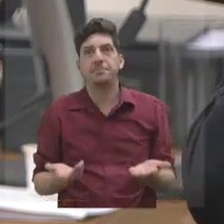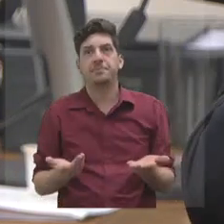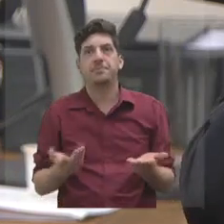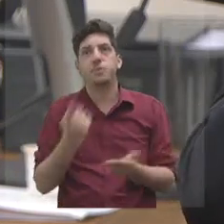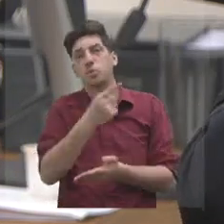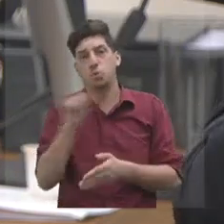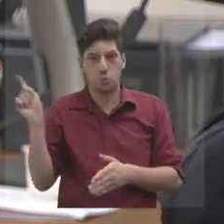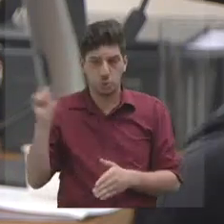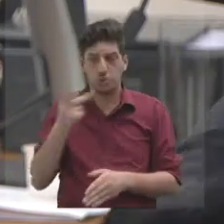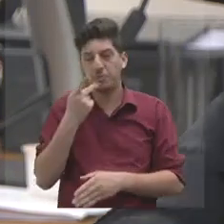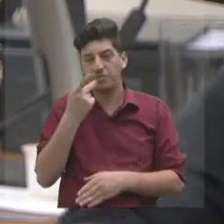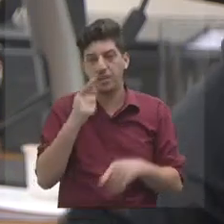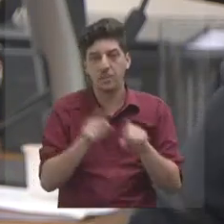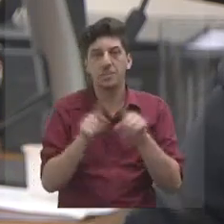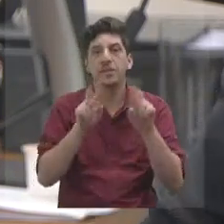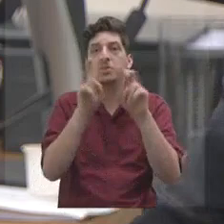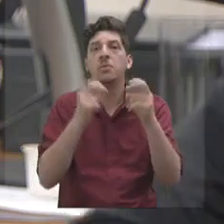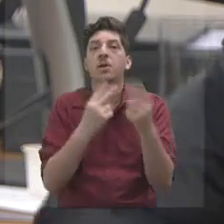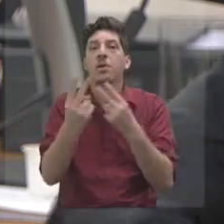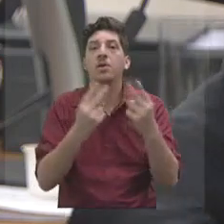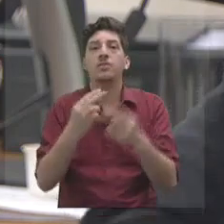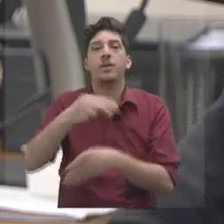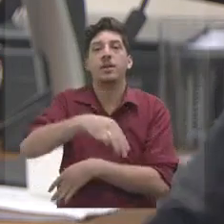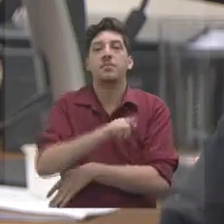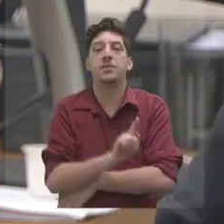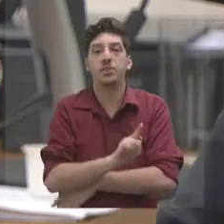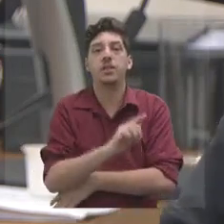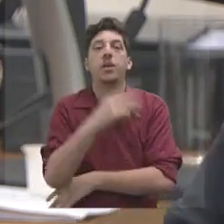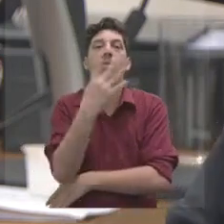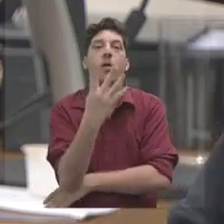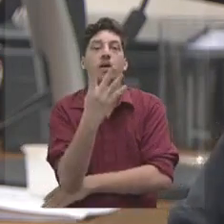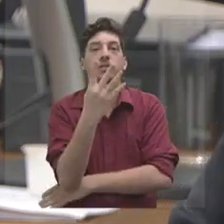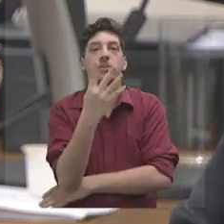a última questão sobre a Rodovia Mg 428